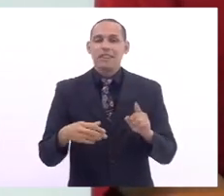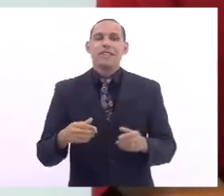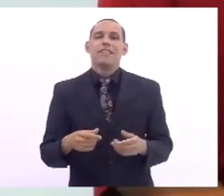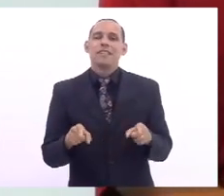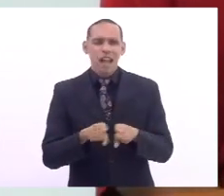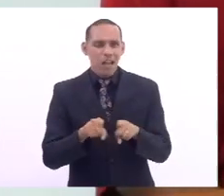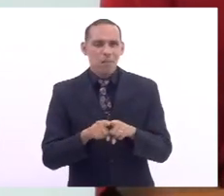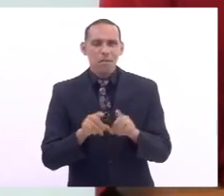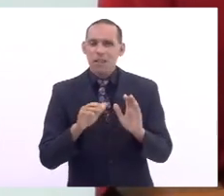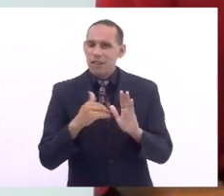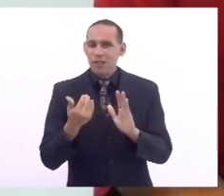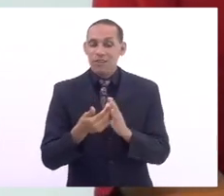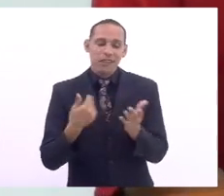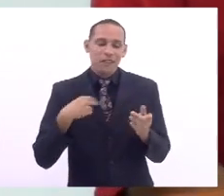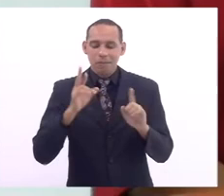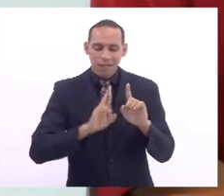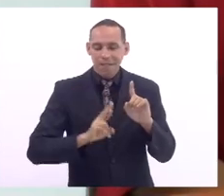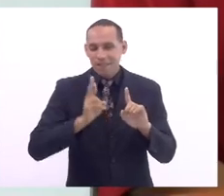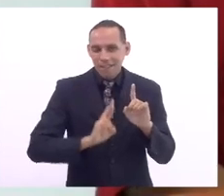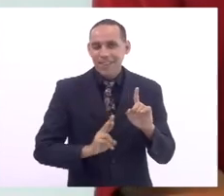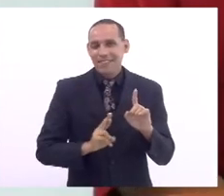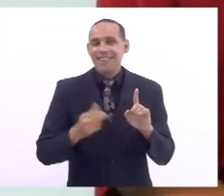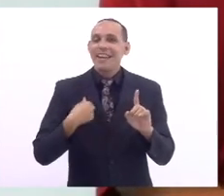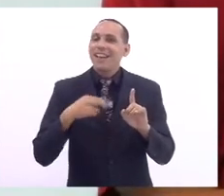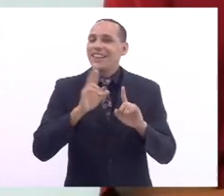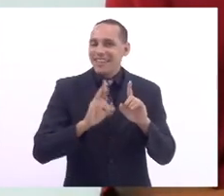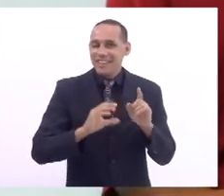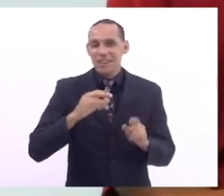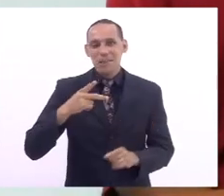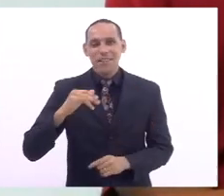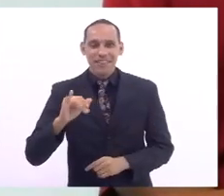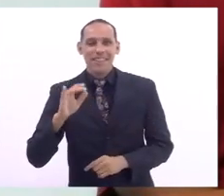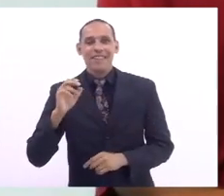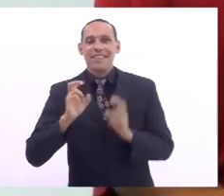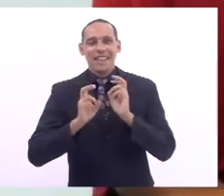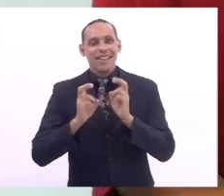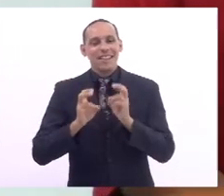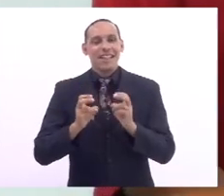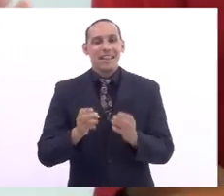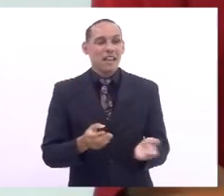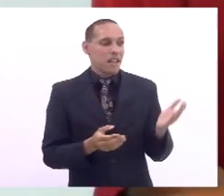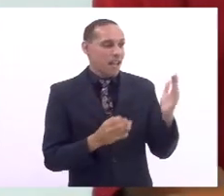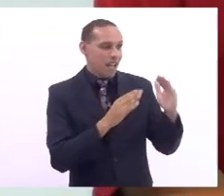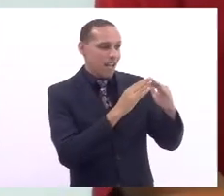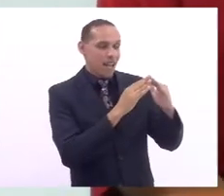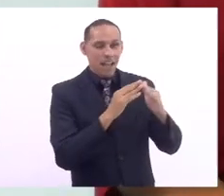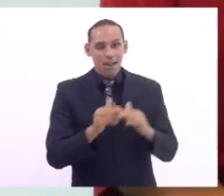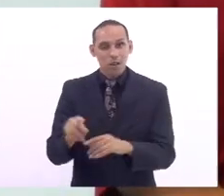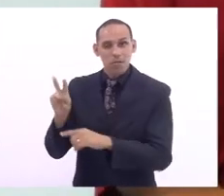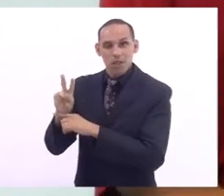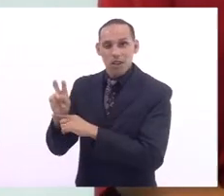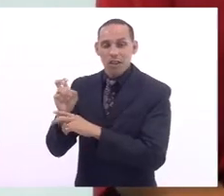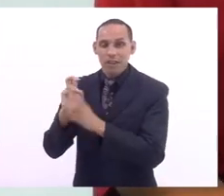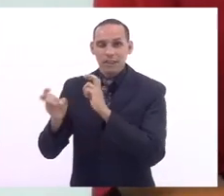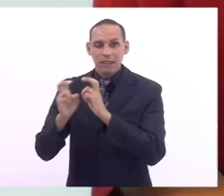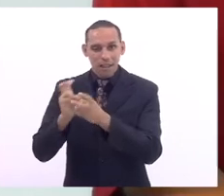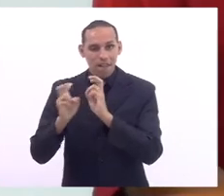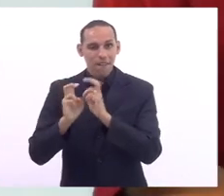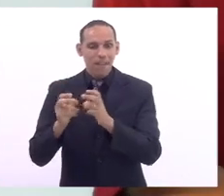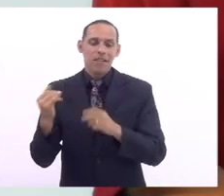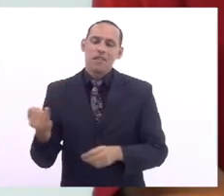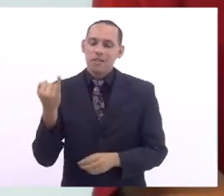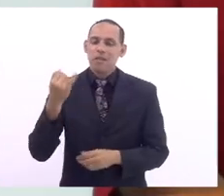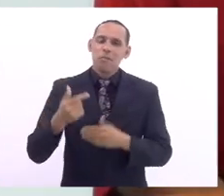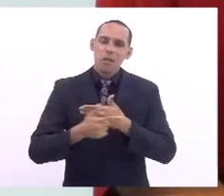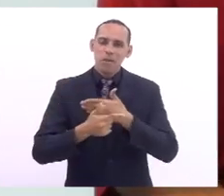tá aqui tu vem com ela tá né então eu sou relator da CPI dos trens a cada Fluminense e Observatório dos trens têm tido um papel muito importante